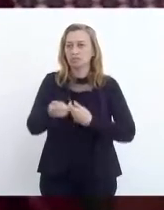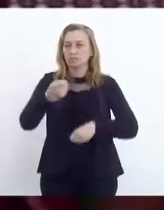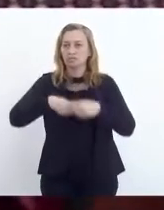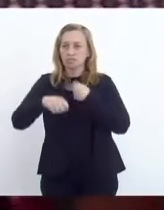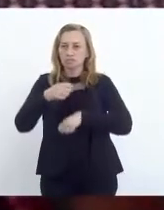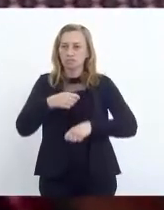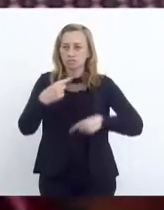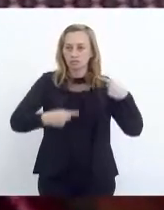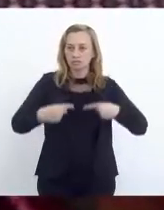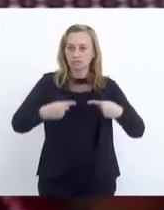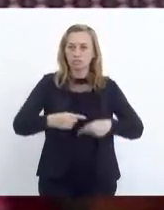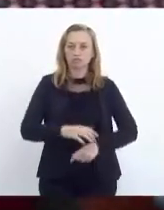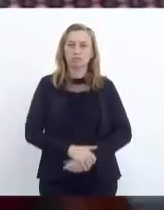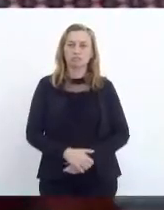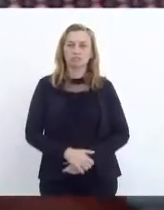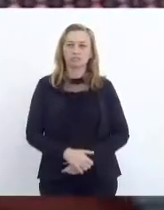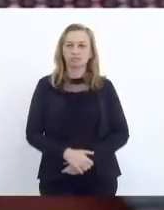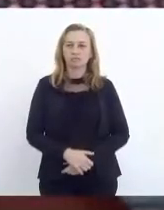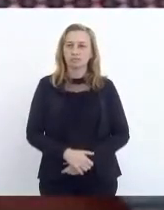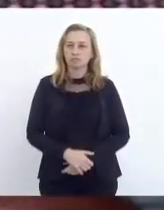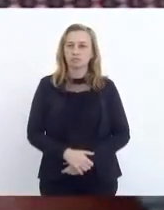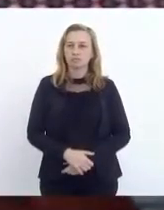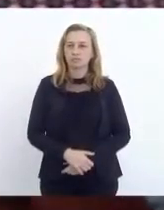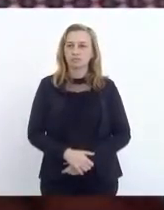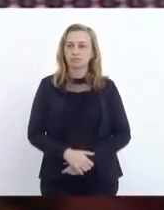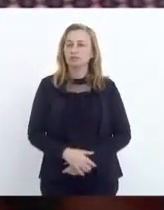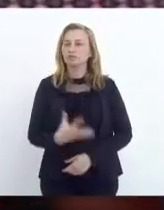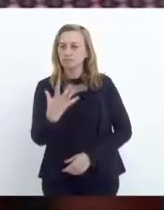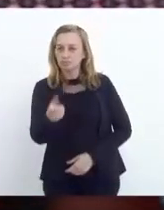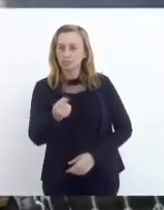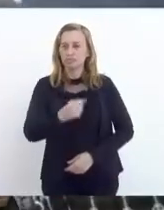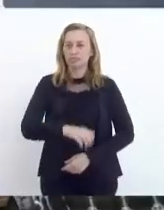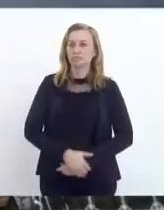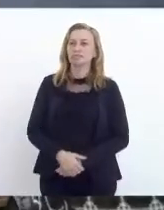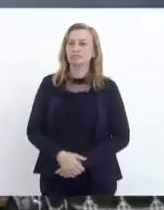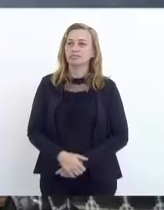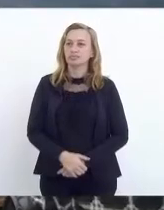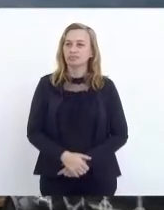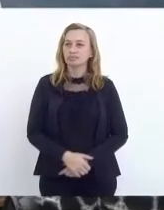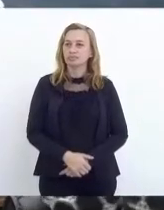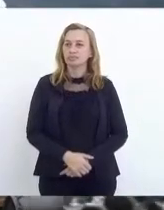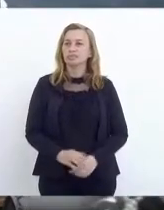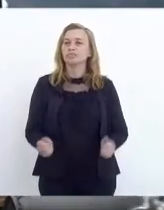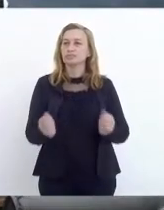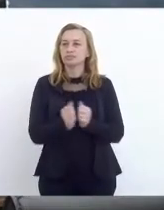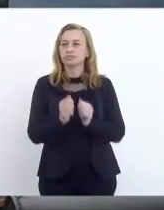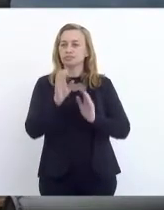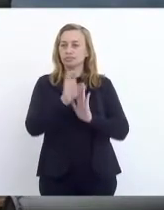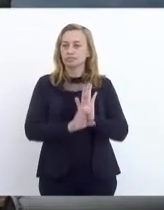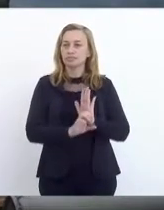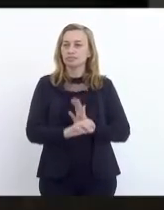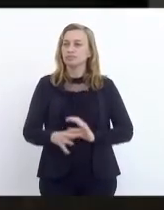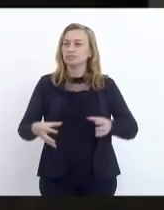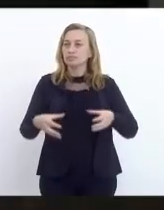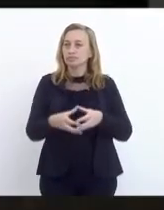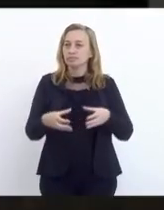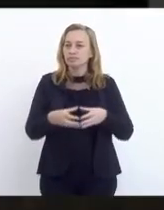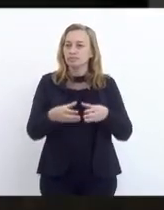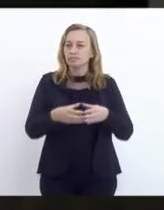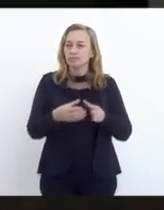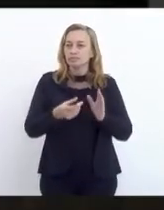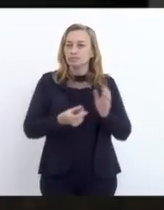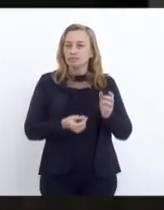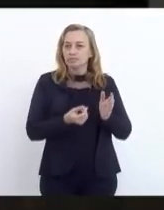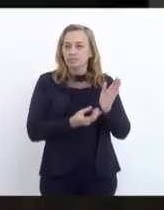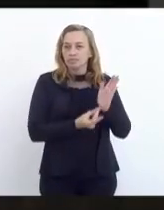econômico e político. Isto posto, no parecer, é favorável. Com emenda. Pela Comissão de Orçamento,